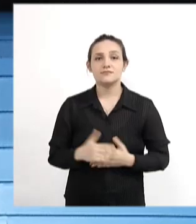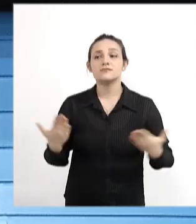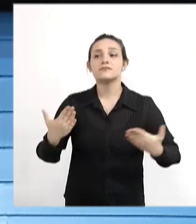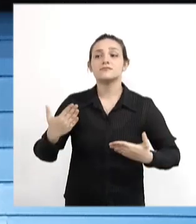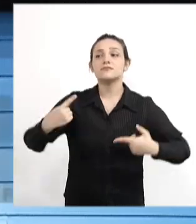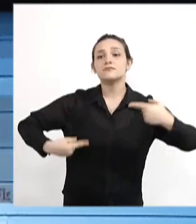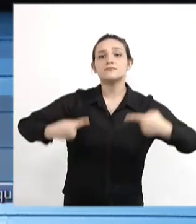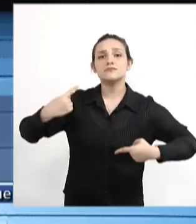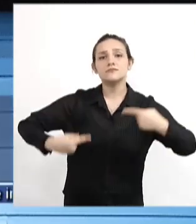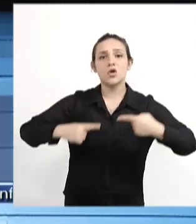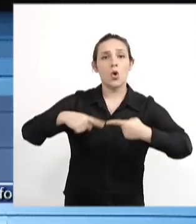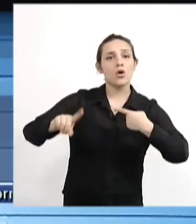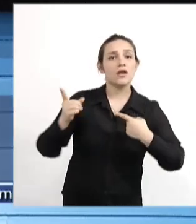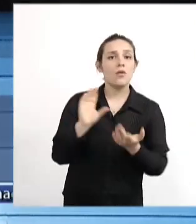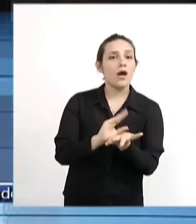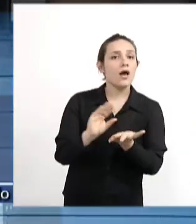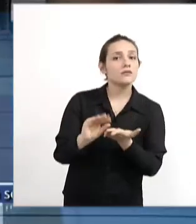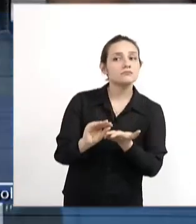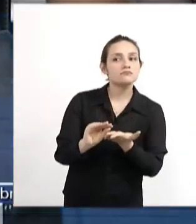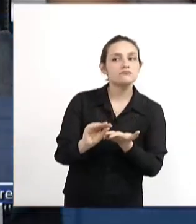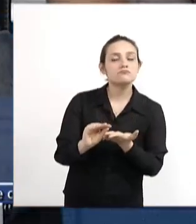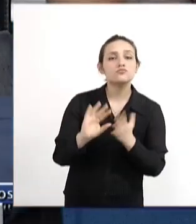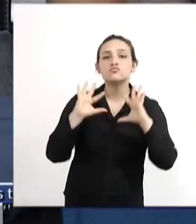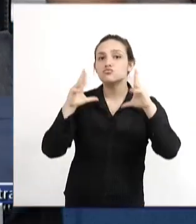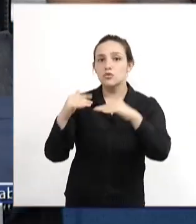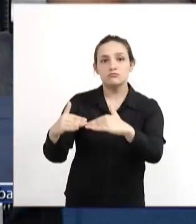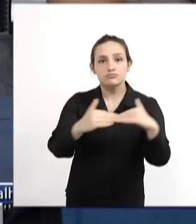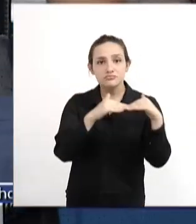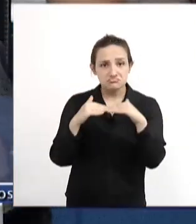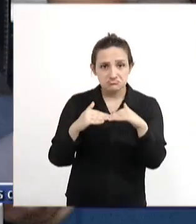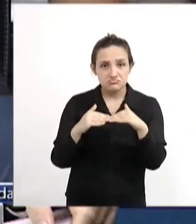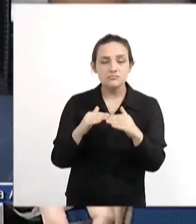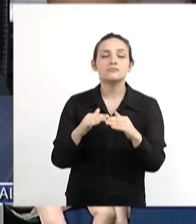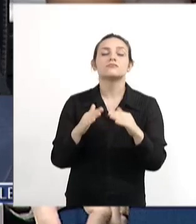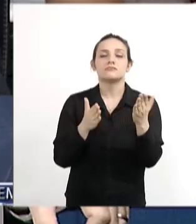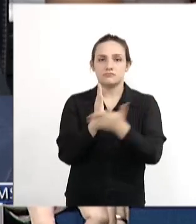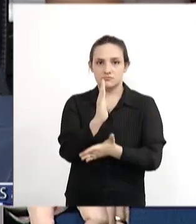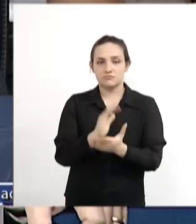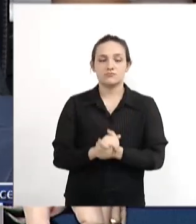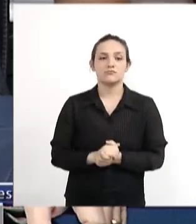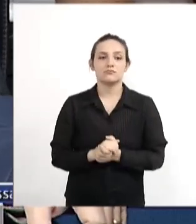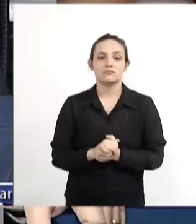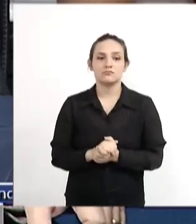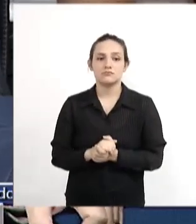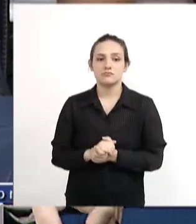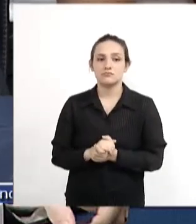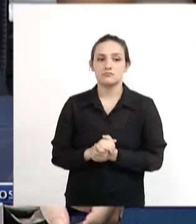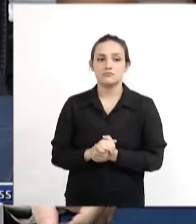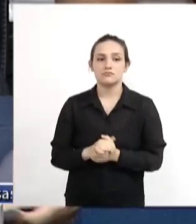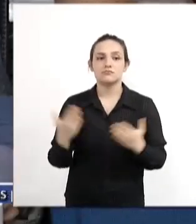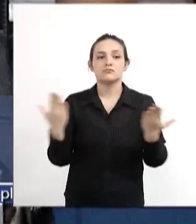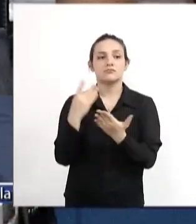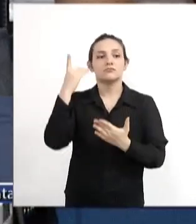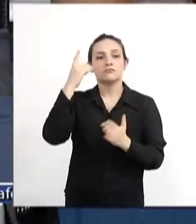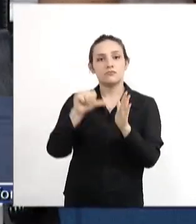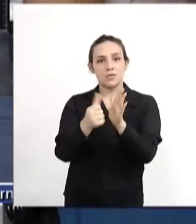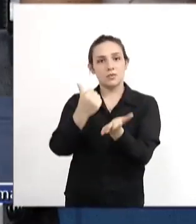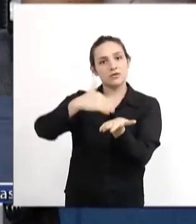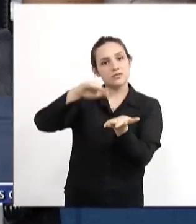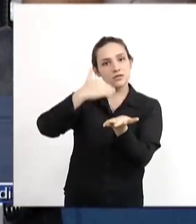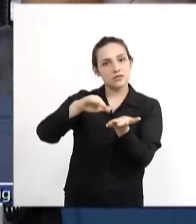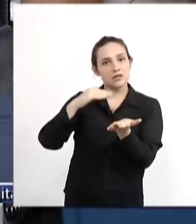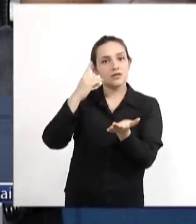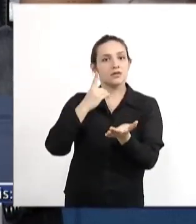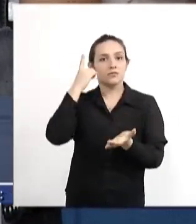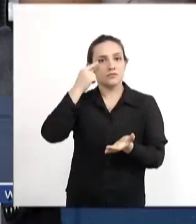discussão a ata que acaba de ser lida. Não havendo quem queira impugná-la, dou por aprovado. Com a palavra o senhor primeiro secretário,